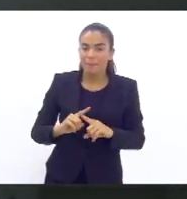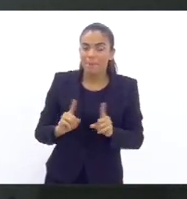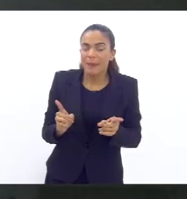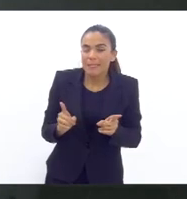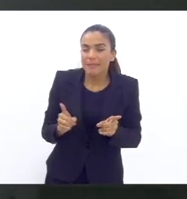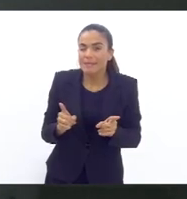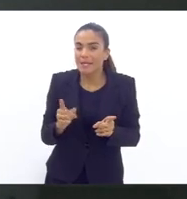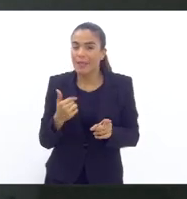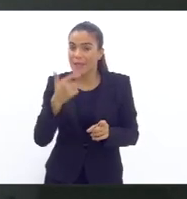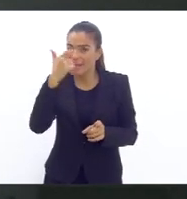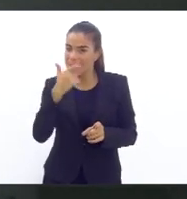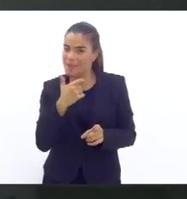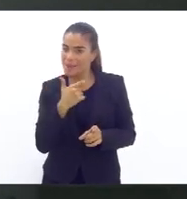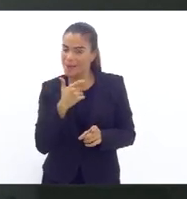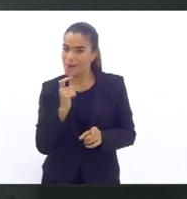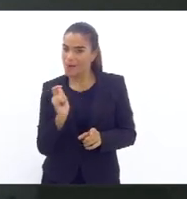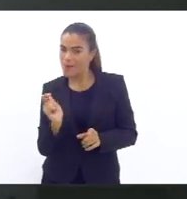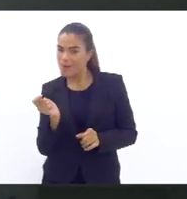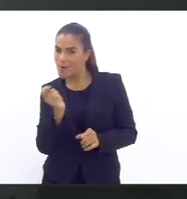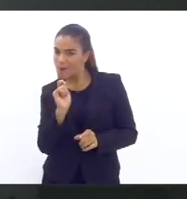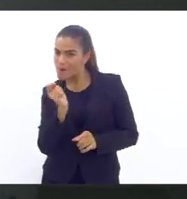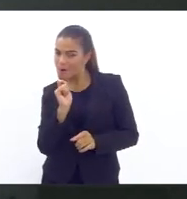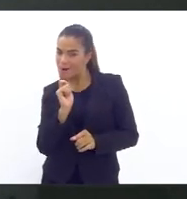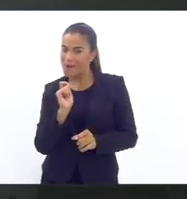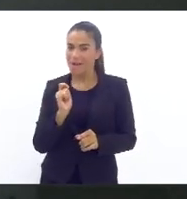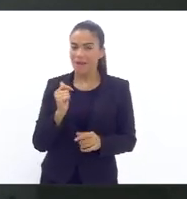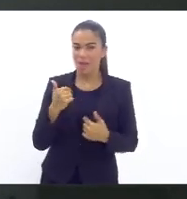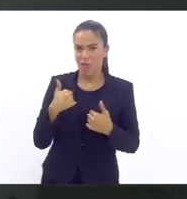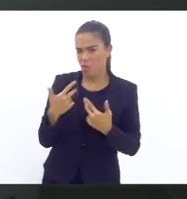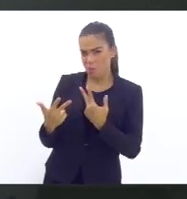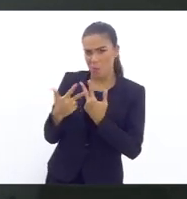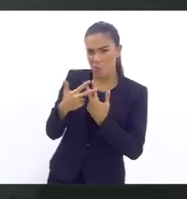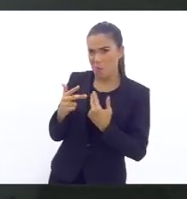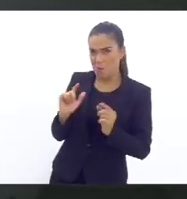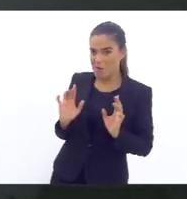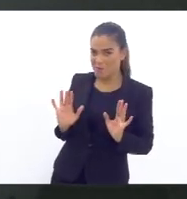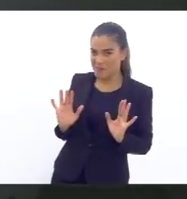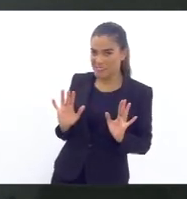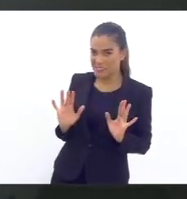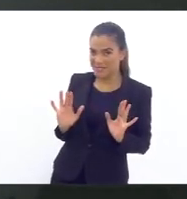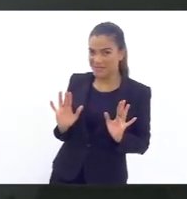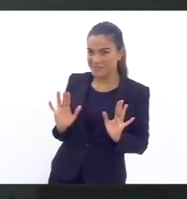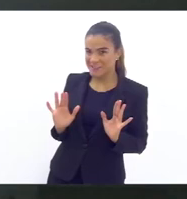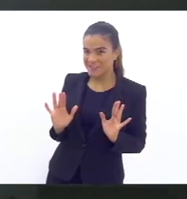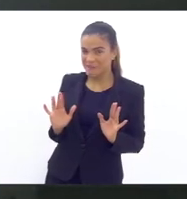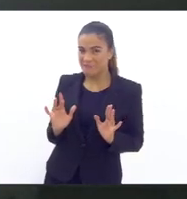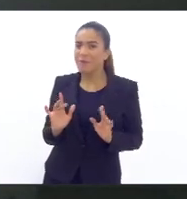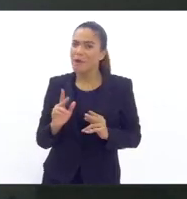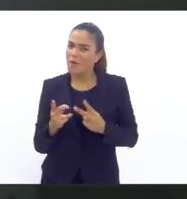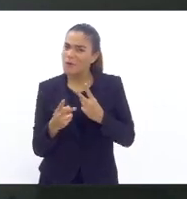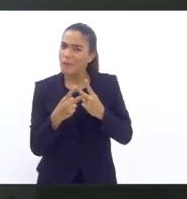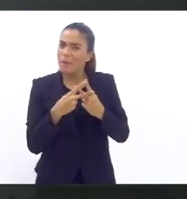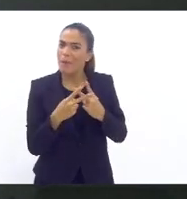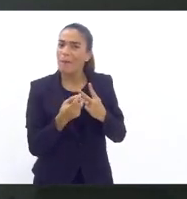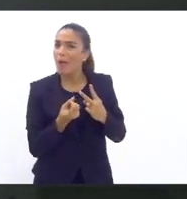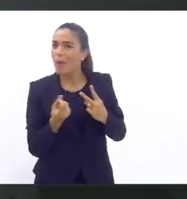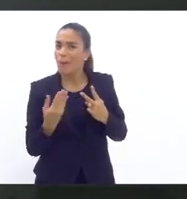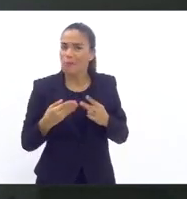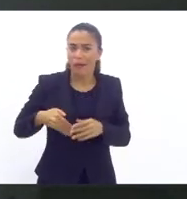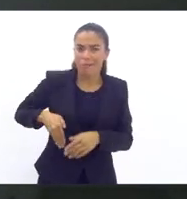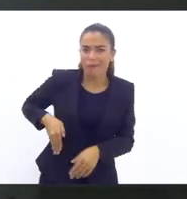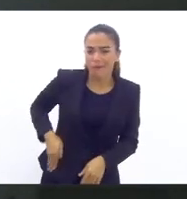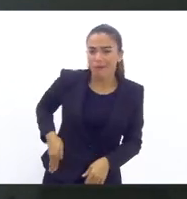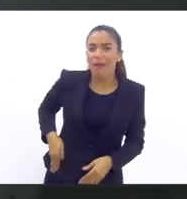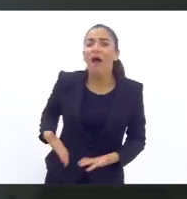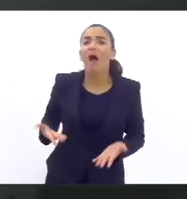usando eu faço uso disso Ah tá eu não você não ser preso porque eu faço uso mas eu vou ser preso pela quantidade que eu posto Mas